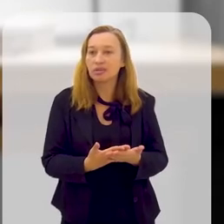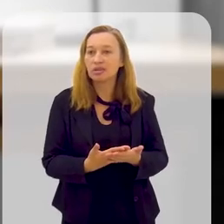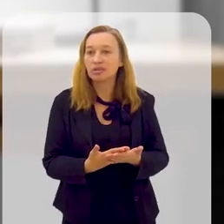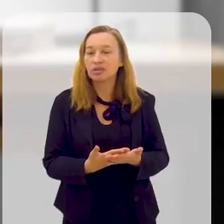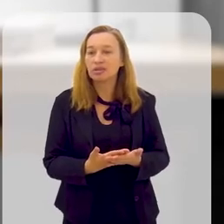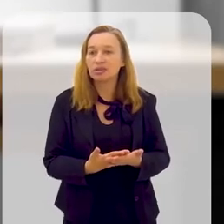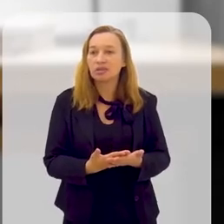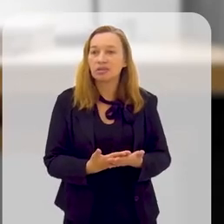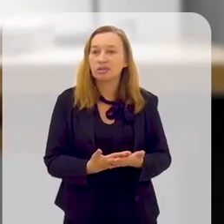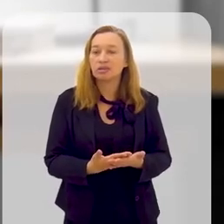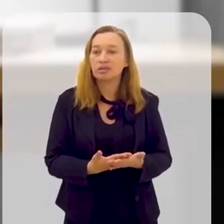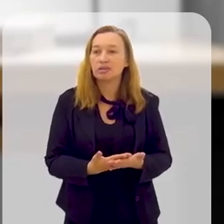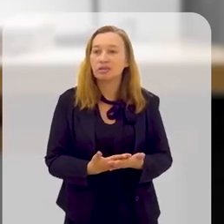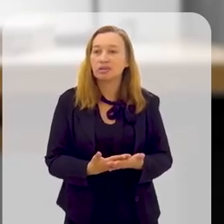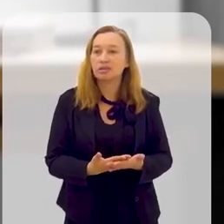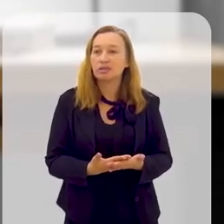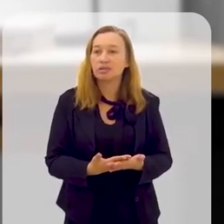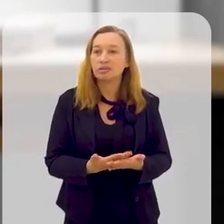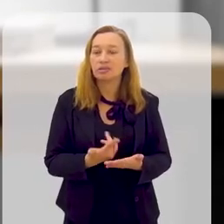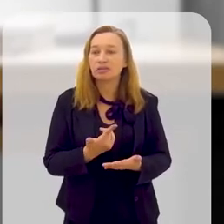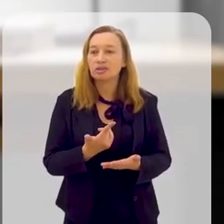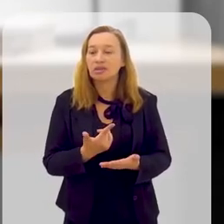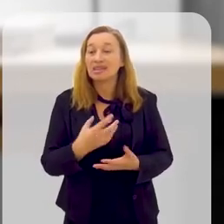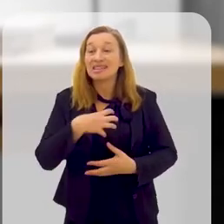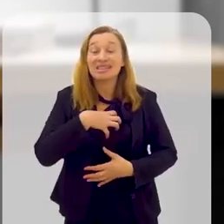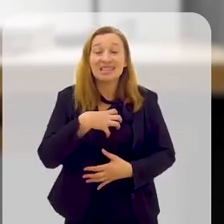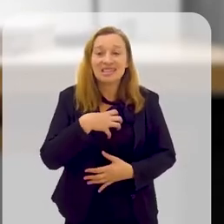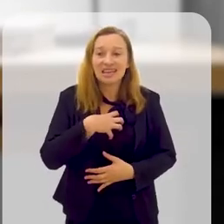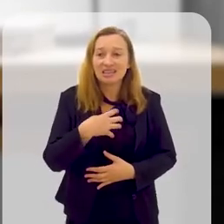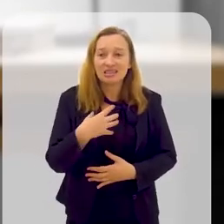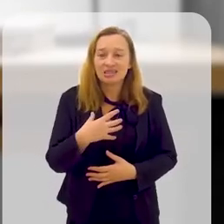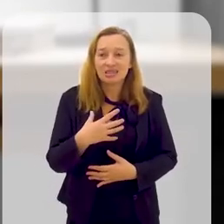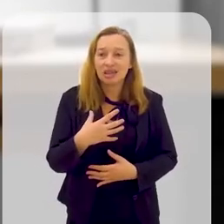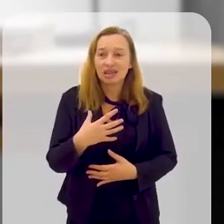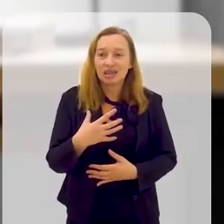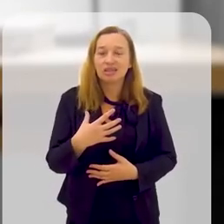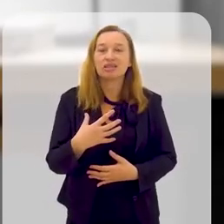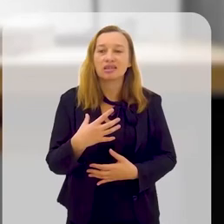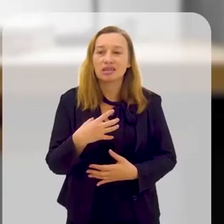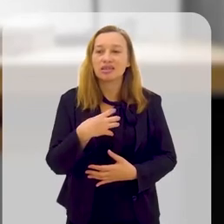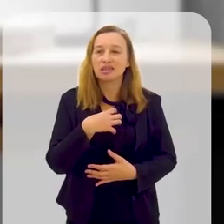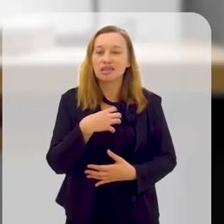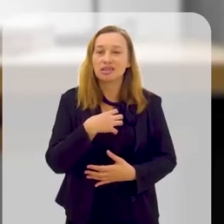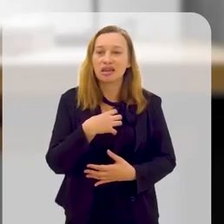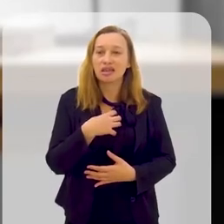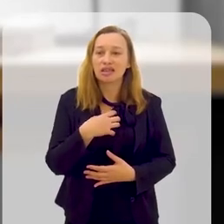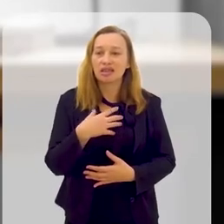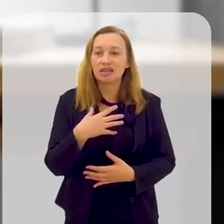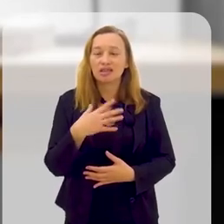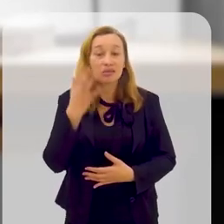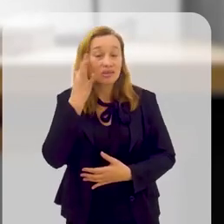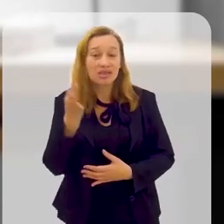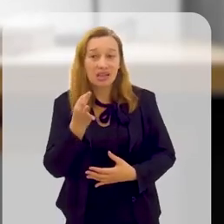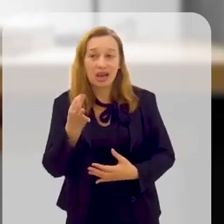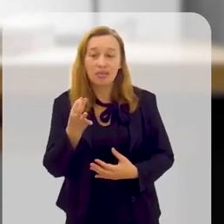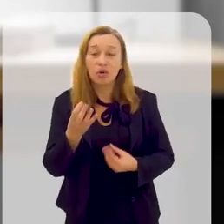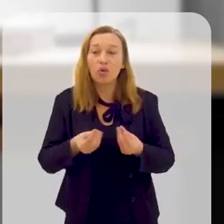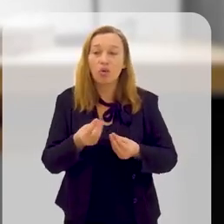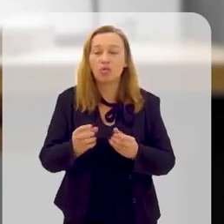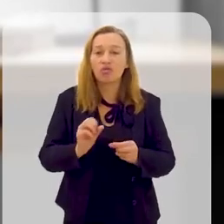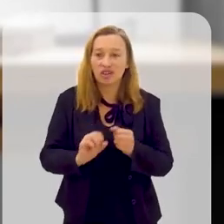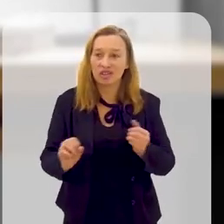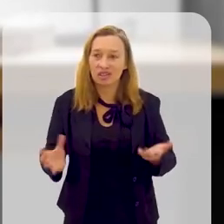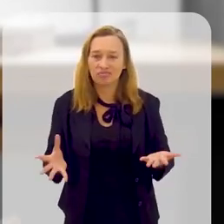a figura do intérprete e não tem saída assim se sentem sem saída não tem não se sentem sem saída